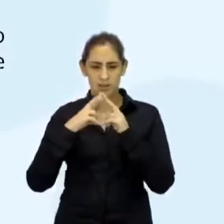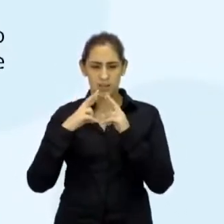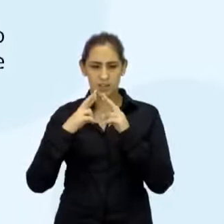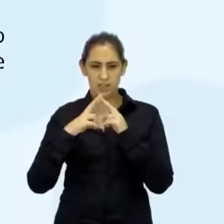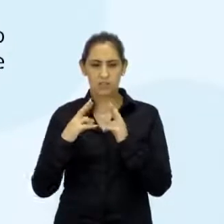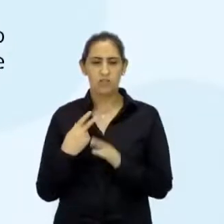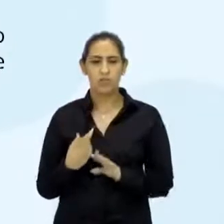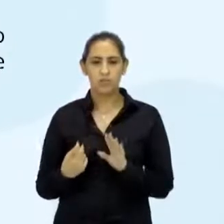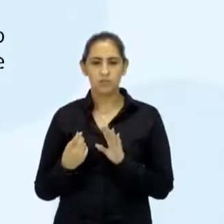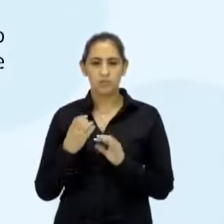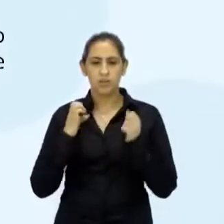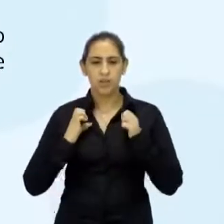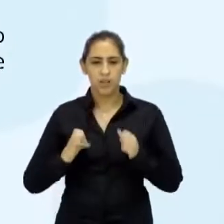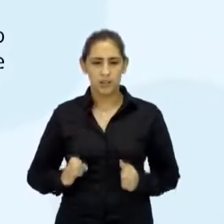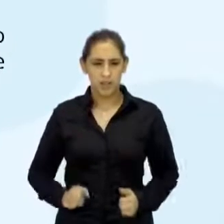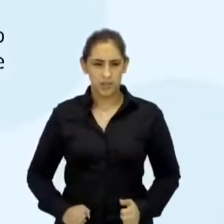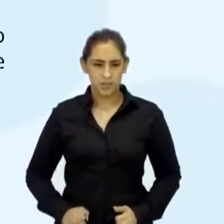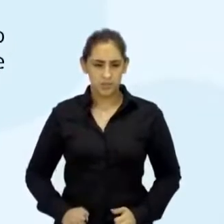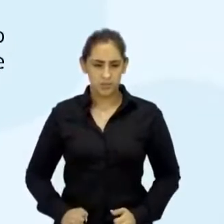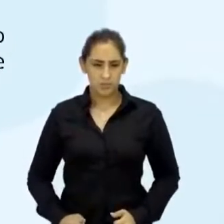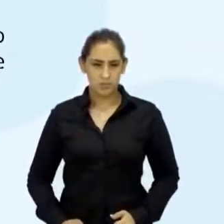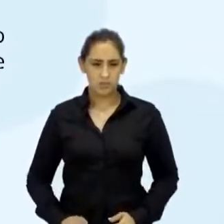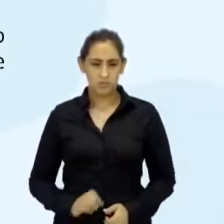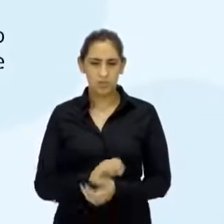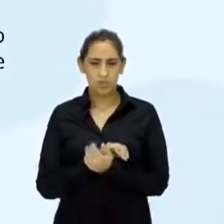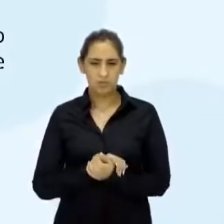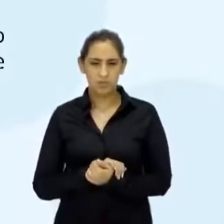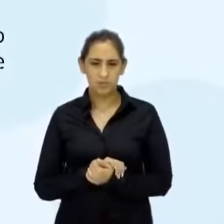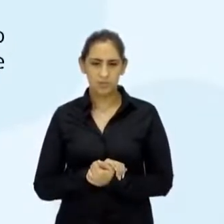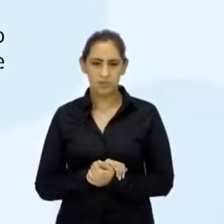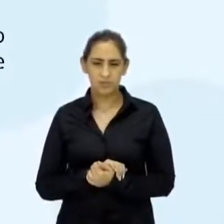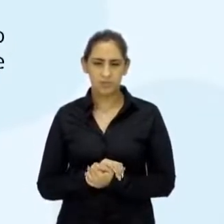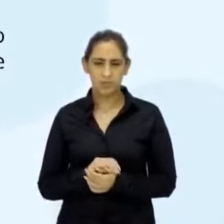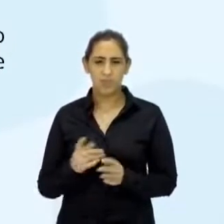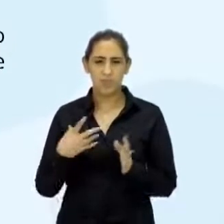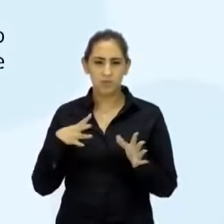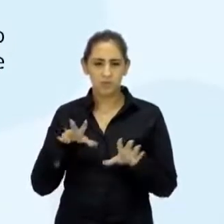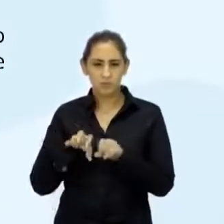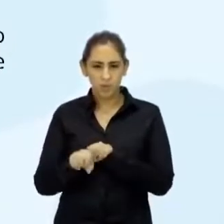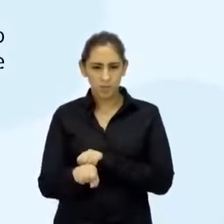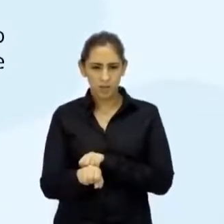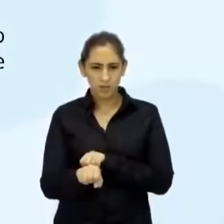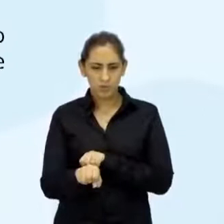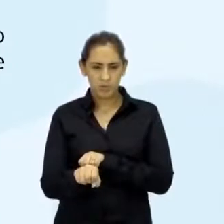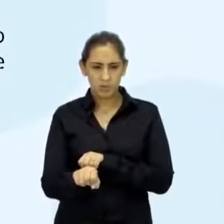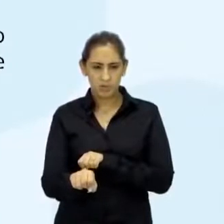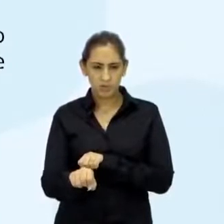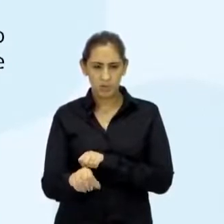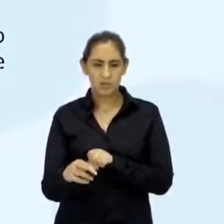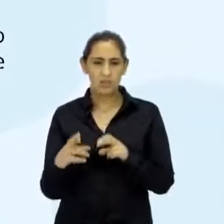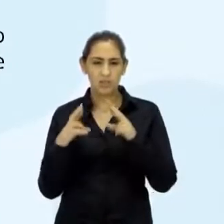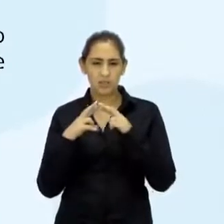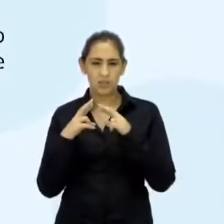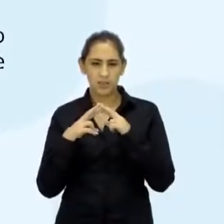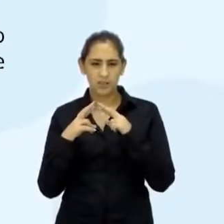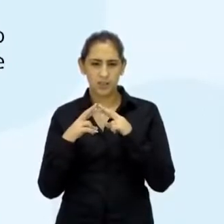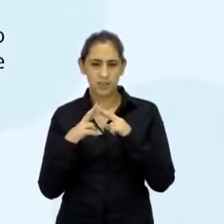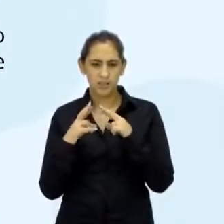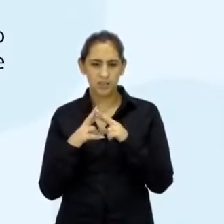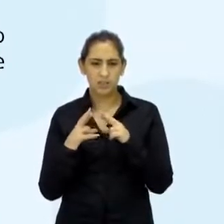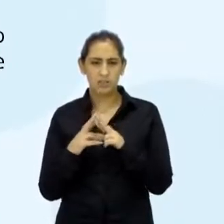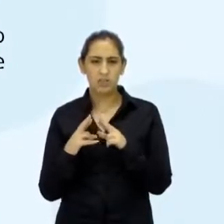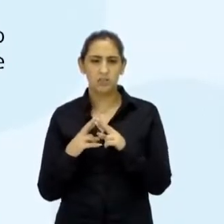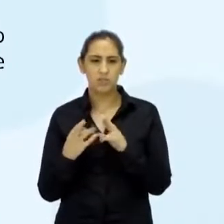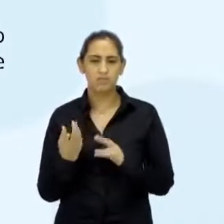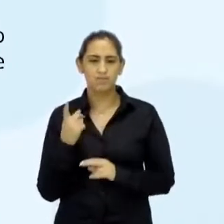comportamentos éticos ou não na veiculação de informações na rede e posicionar-se criticamente